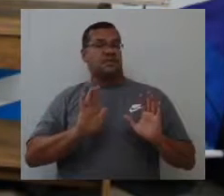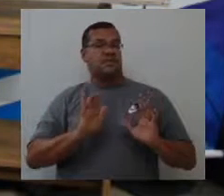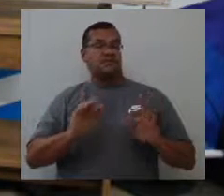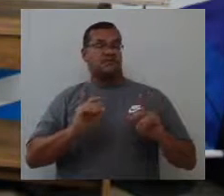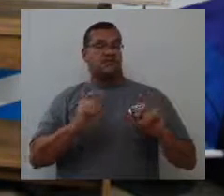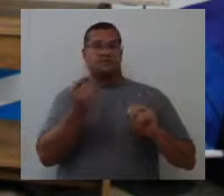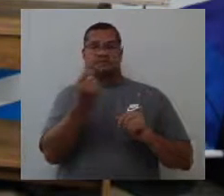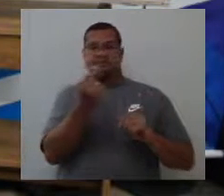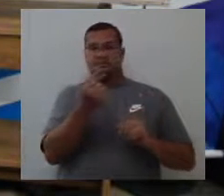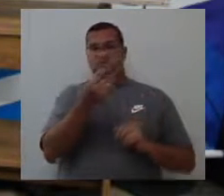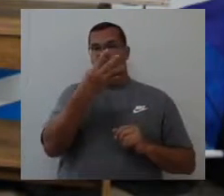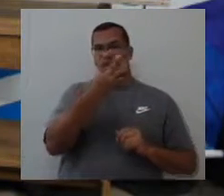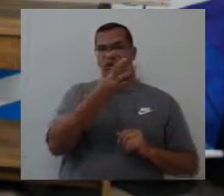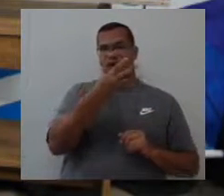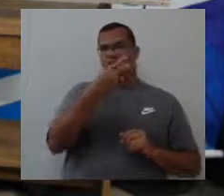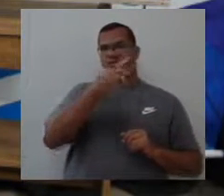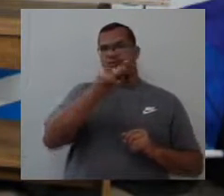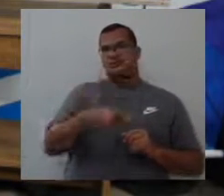preço de